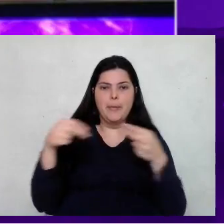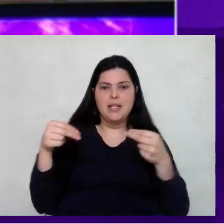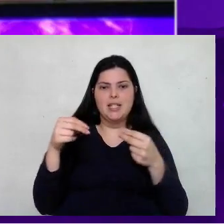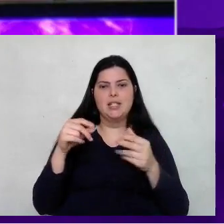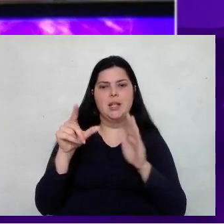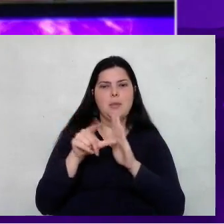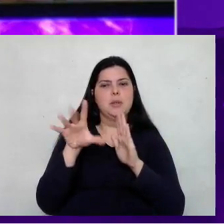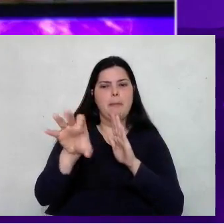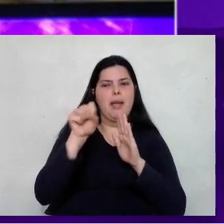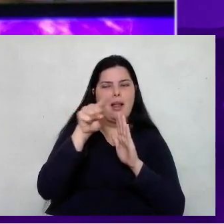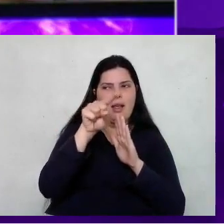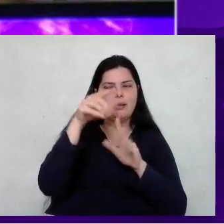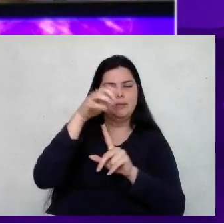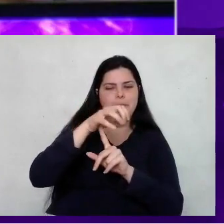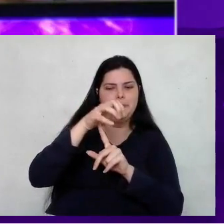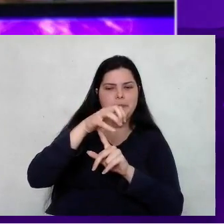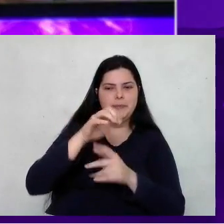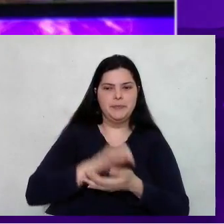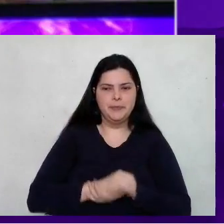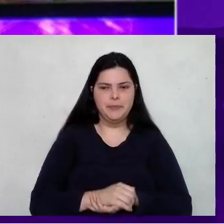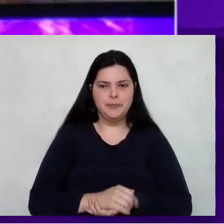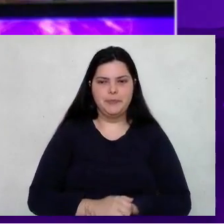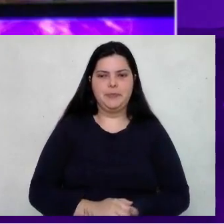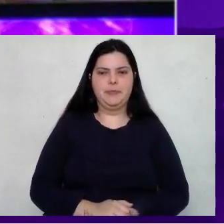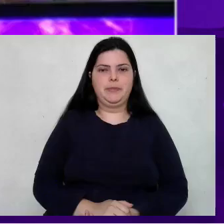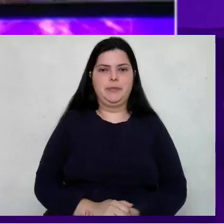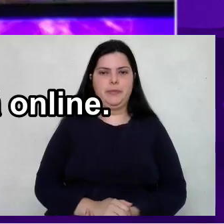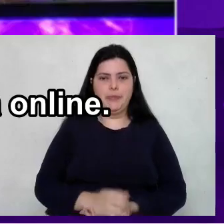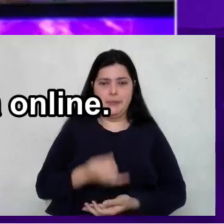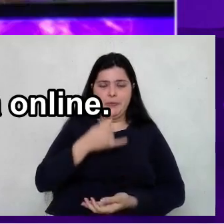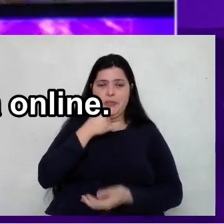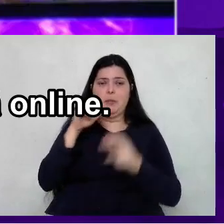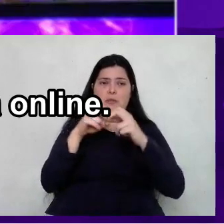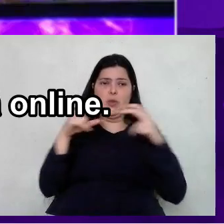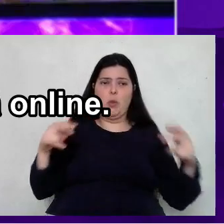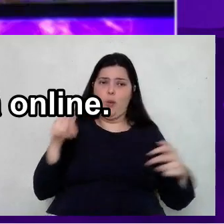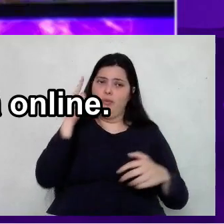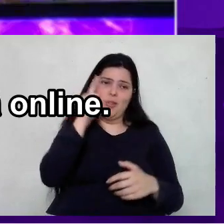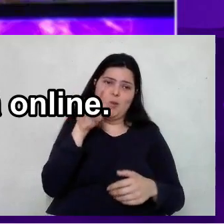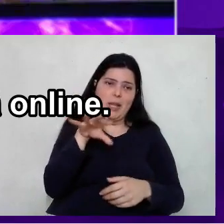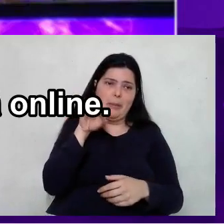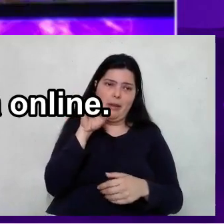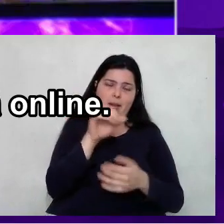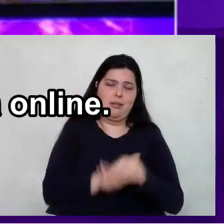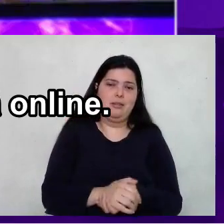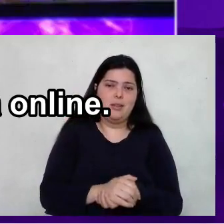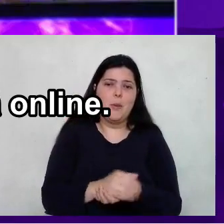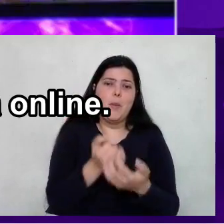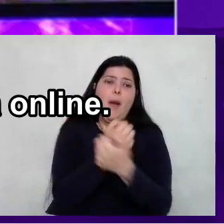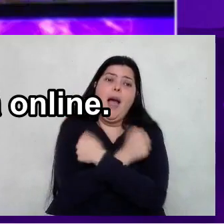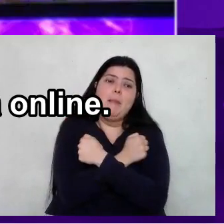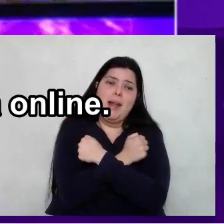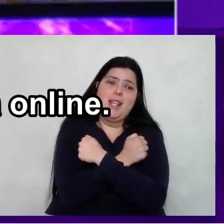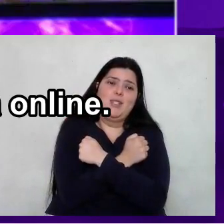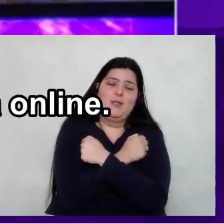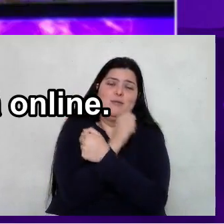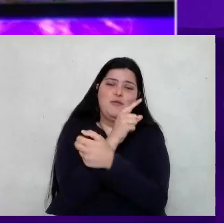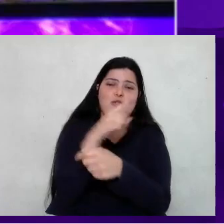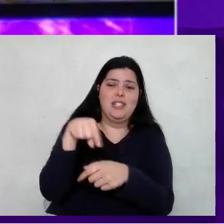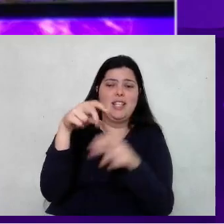gente. E infelizmente quem estiver no online não vai conseguir, né? Então fica aqui o meu abraço virtual para todo mundo que está no